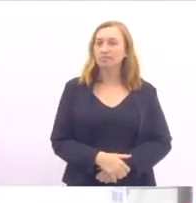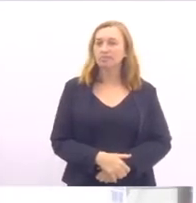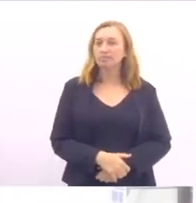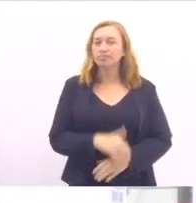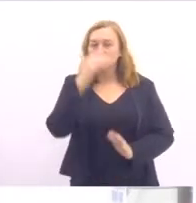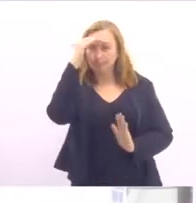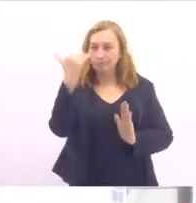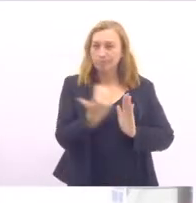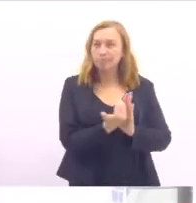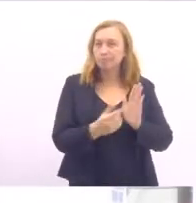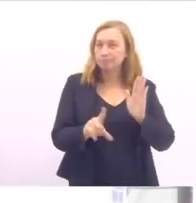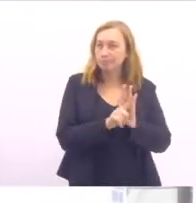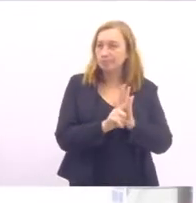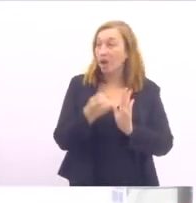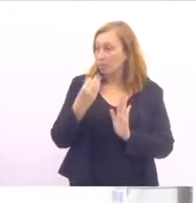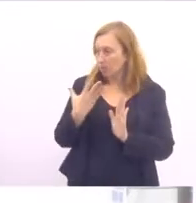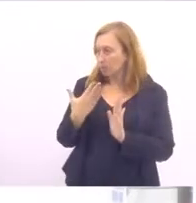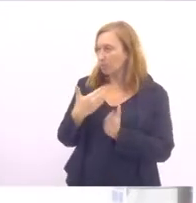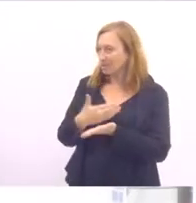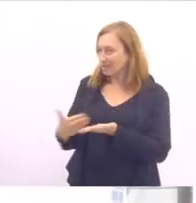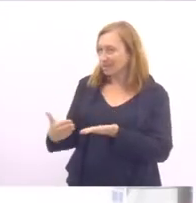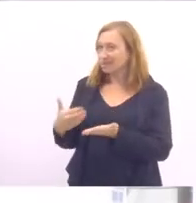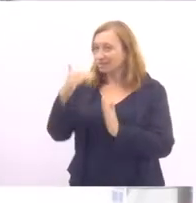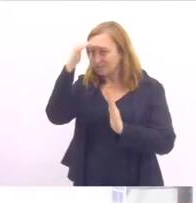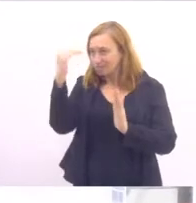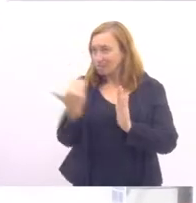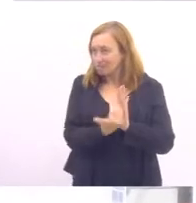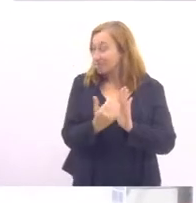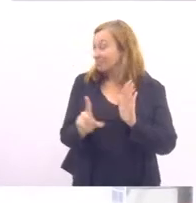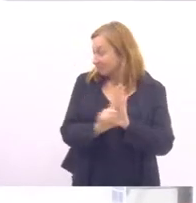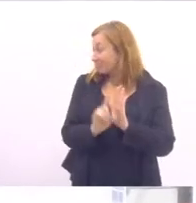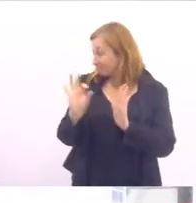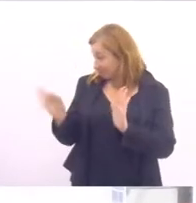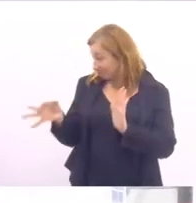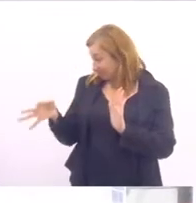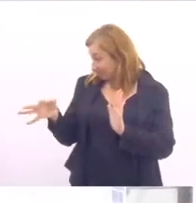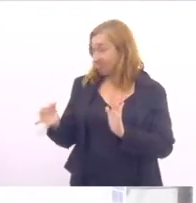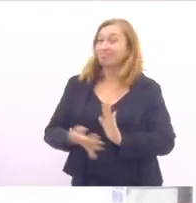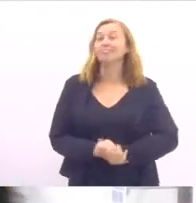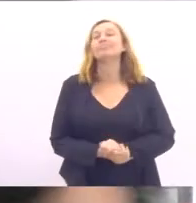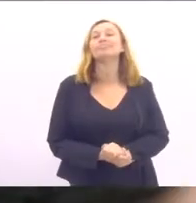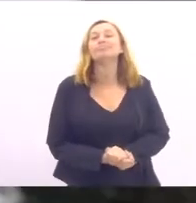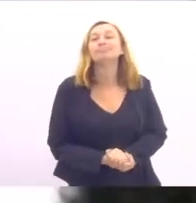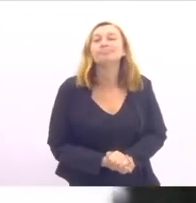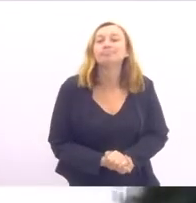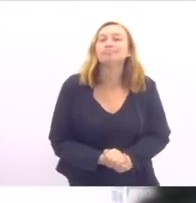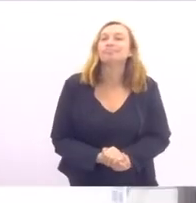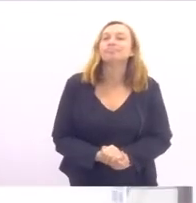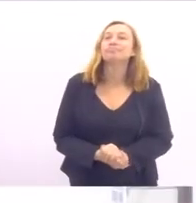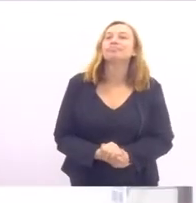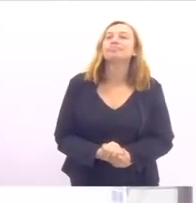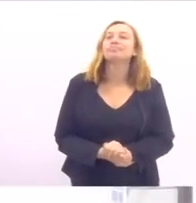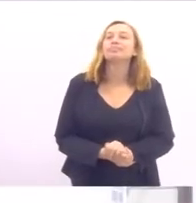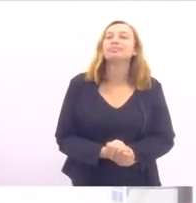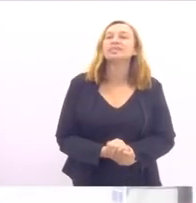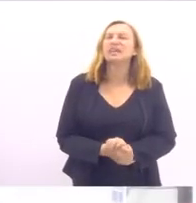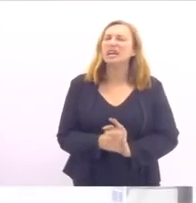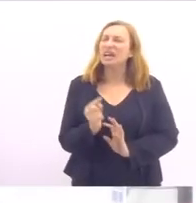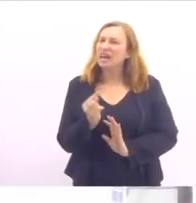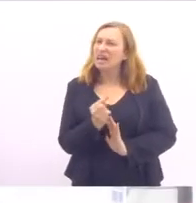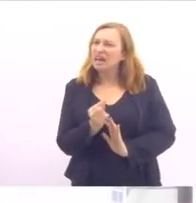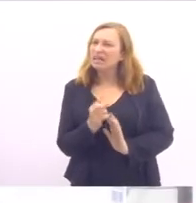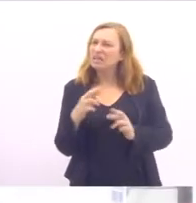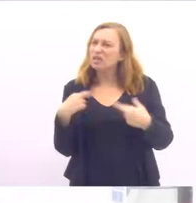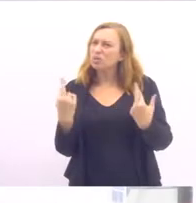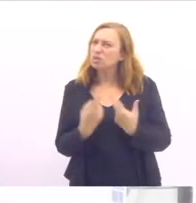Cumprimento da lei. Até é bom começar com esse, que é a comissão do cúmplice. Então, vamos começar logo pelo cumprimento, né? Vem cá. Essa